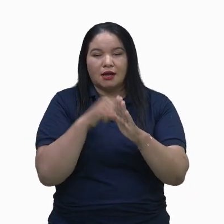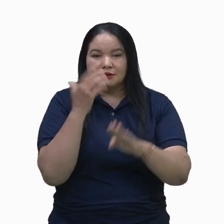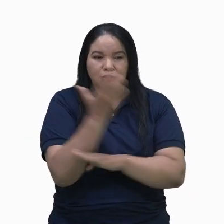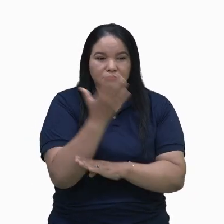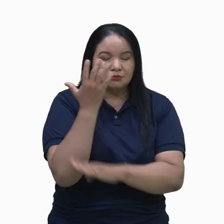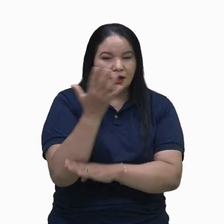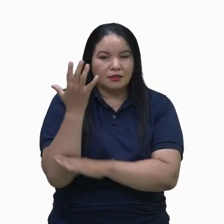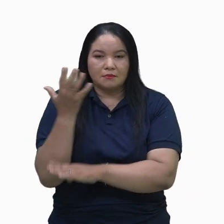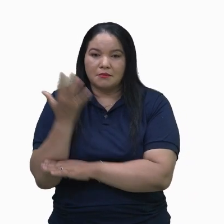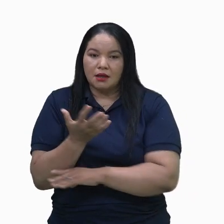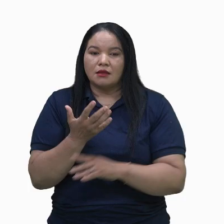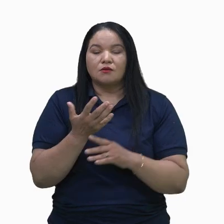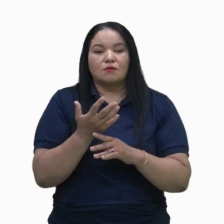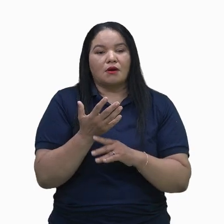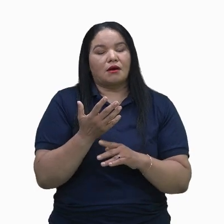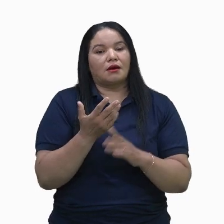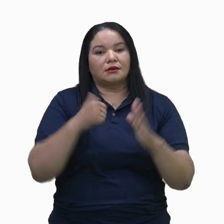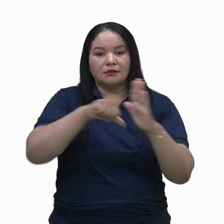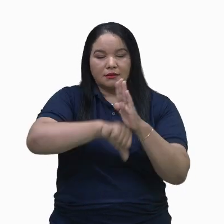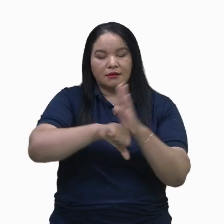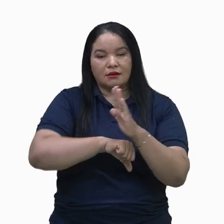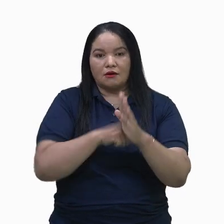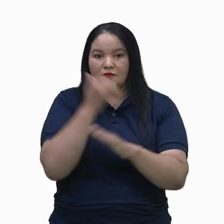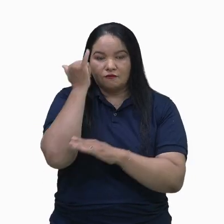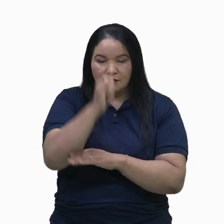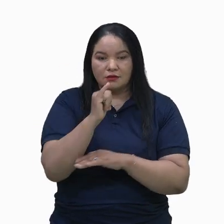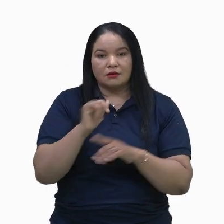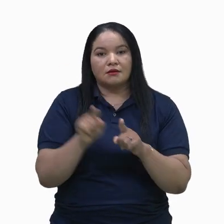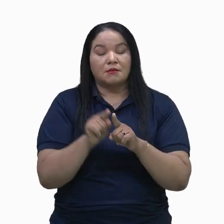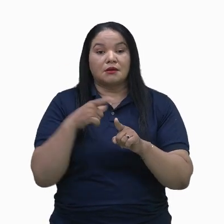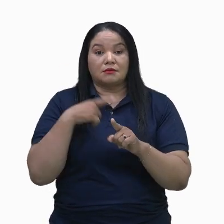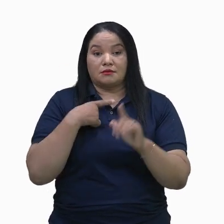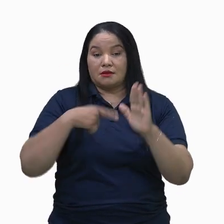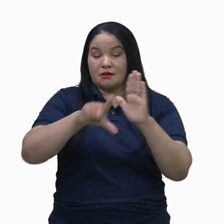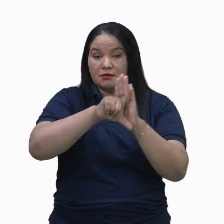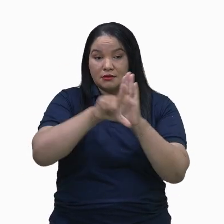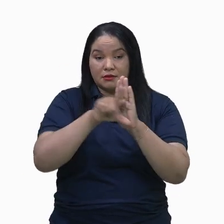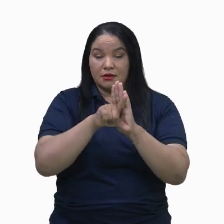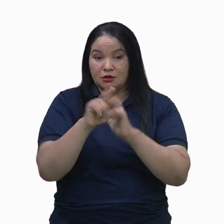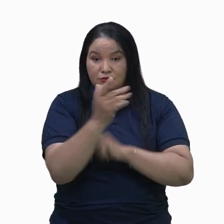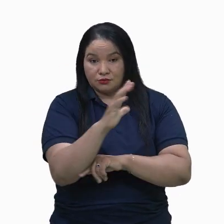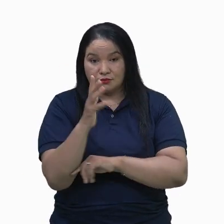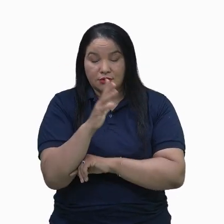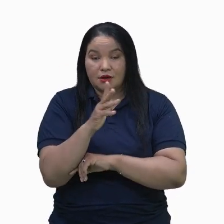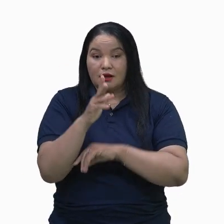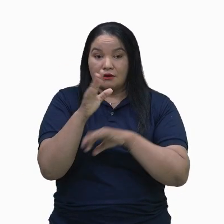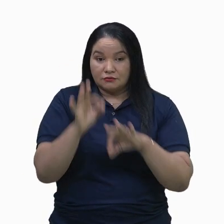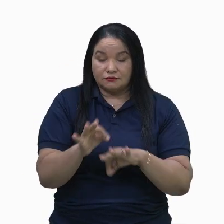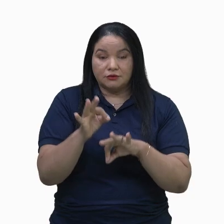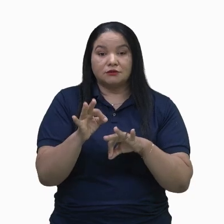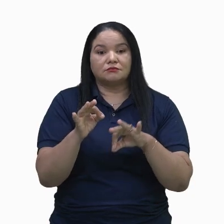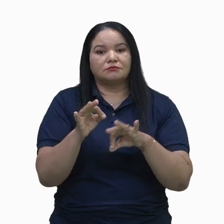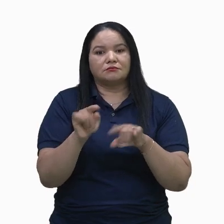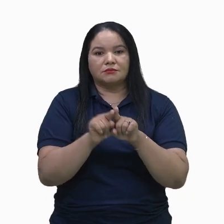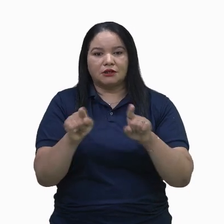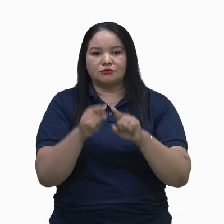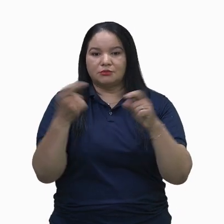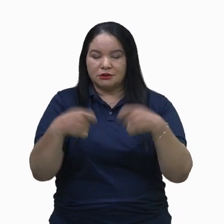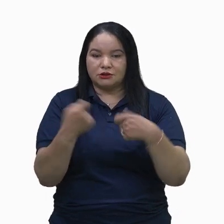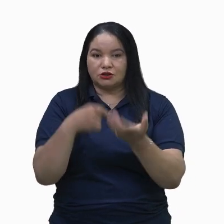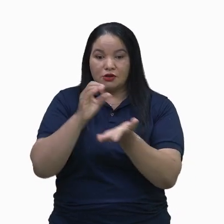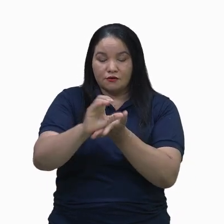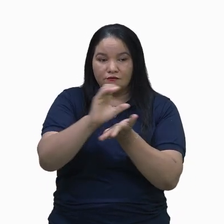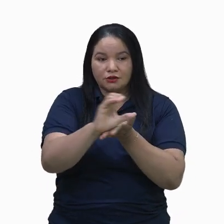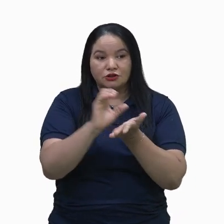ilegal, né? A gente tem as nossas leis ambientais, né, são muito fortes, firmes, mas nós precisamos investir mais nessa